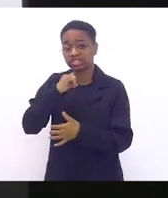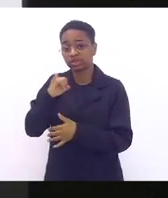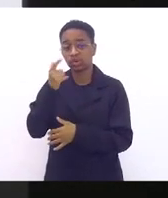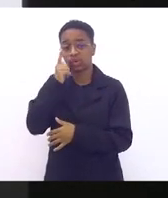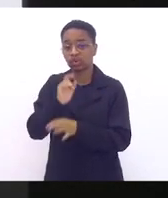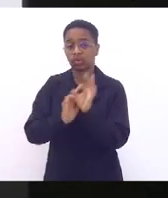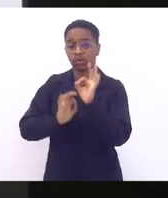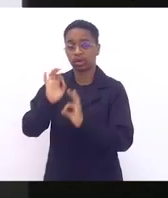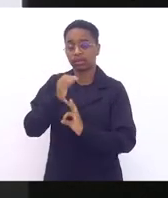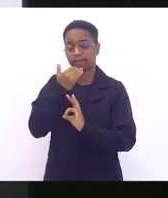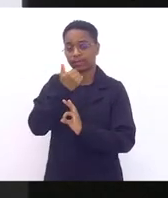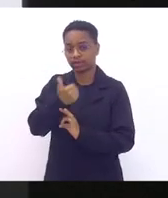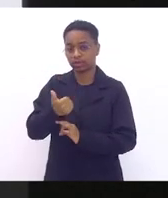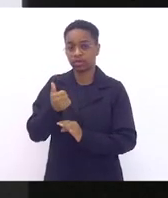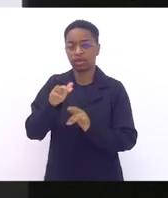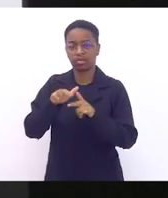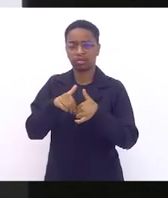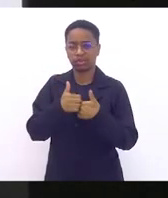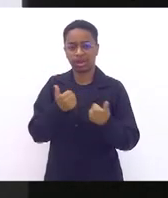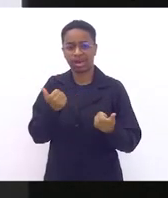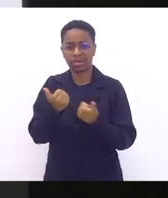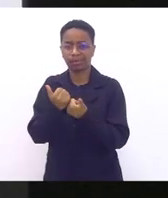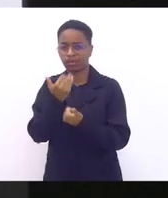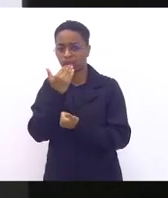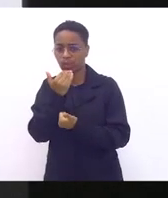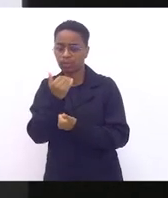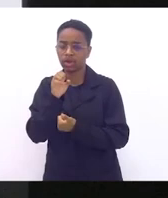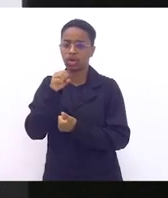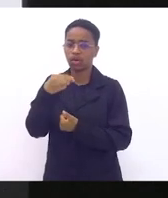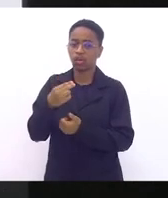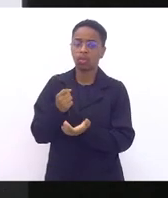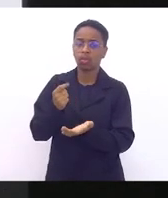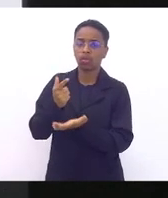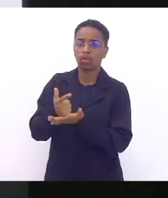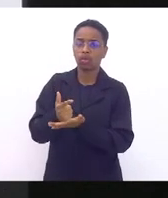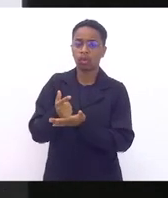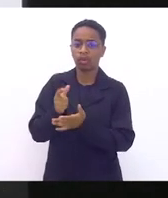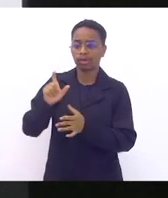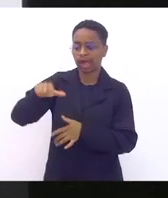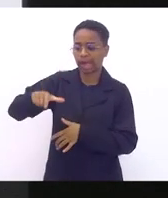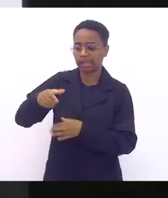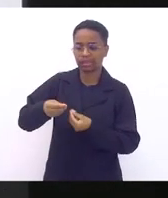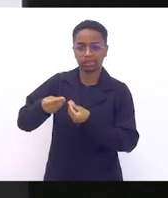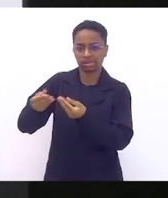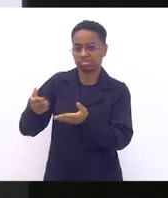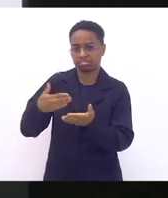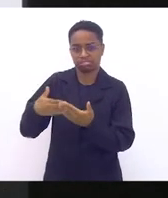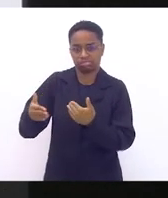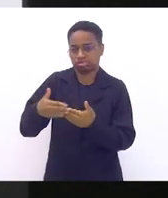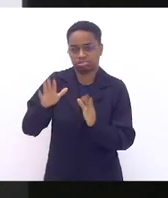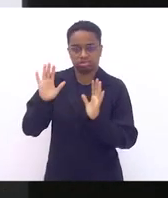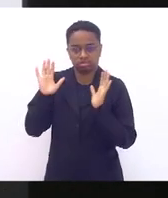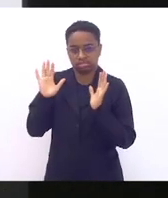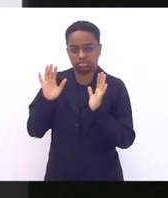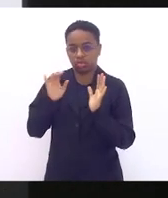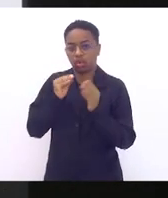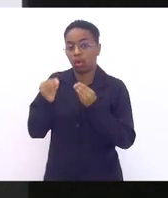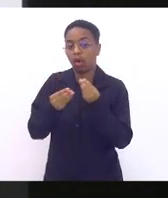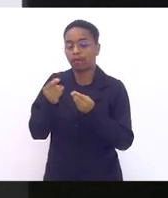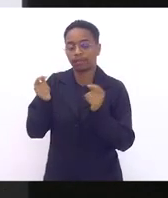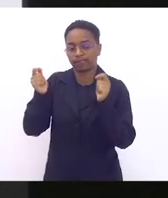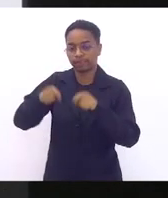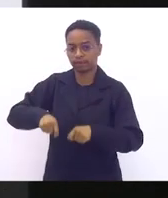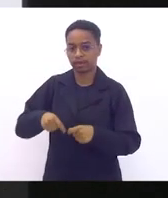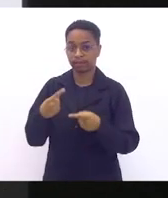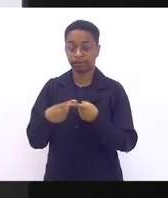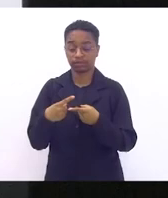melhor. Através de cesta básica, através da compra de auxílio de alimentação, da forma como fosse possível. É